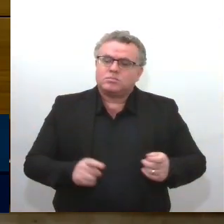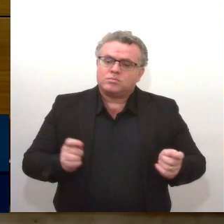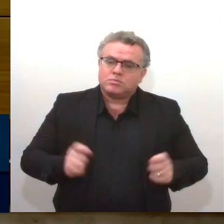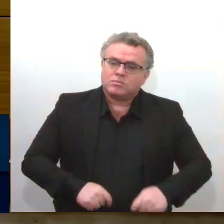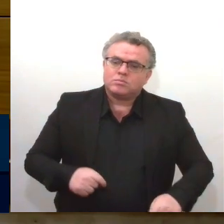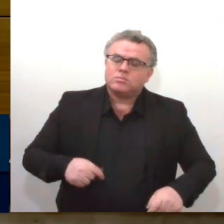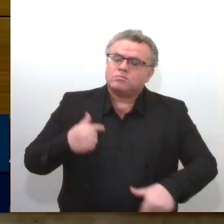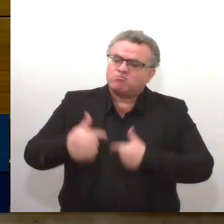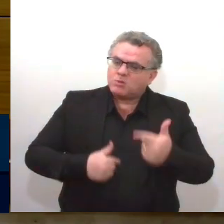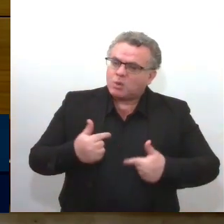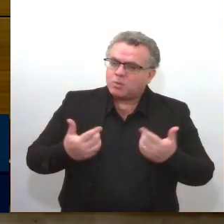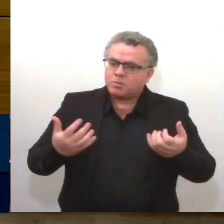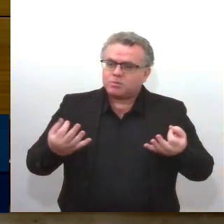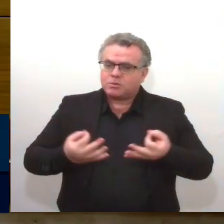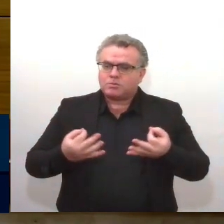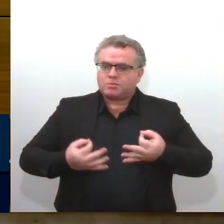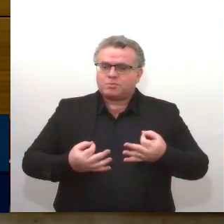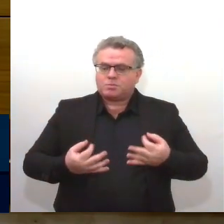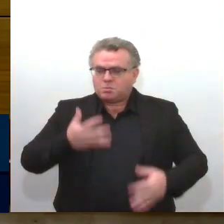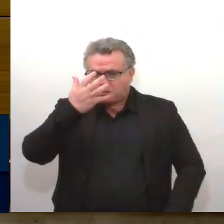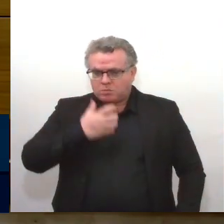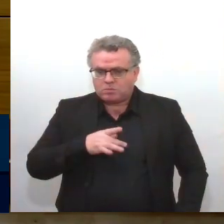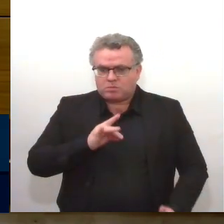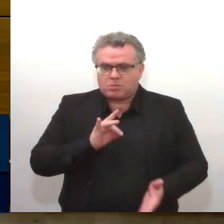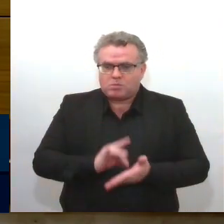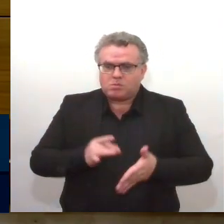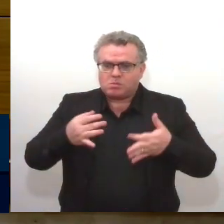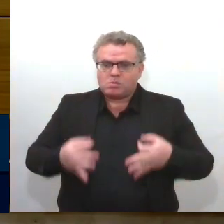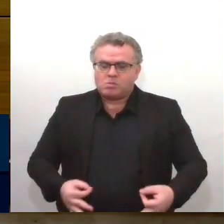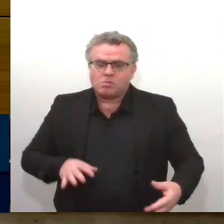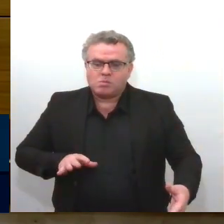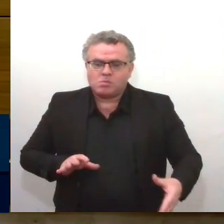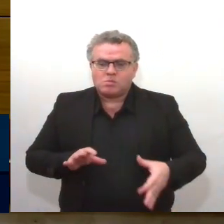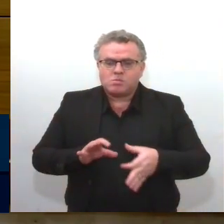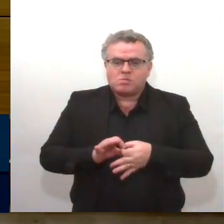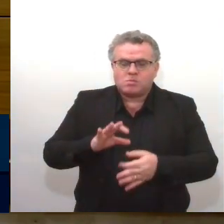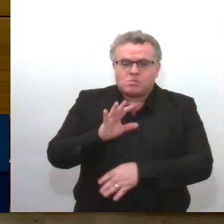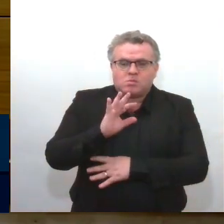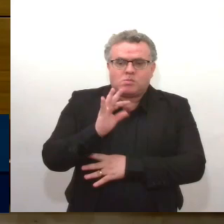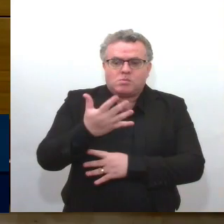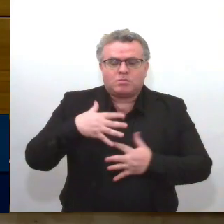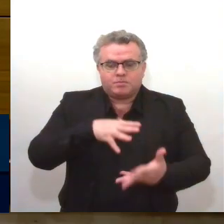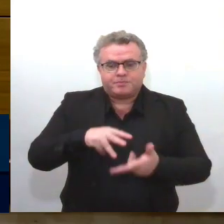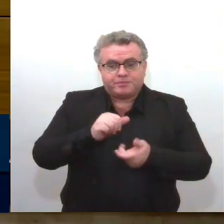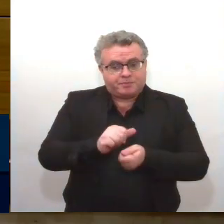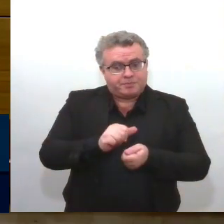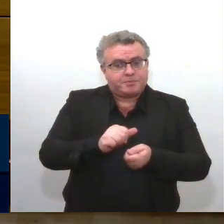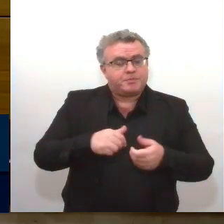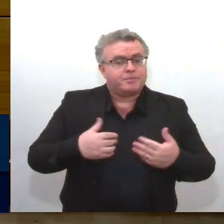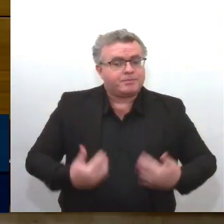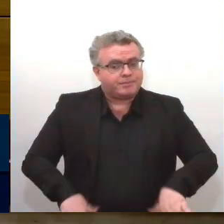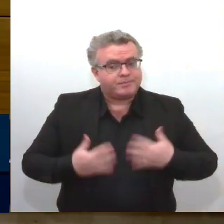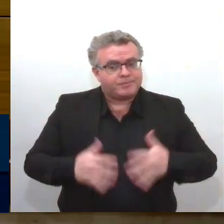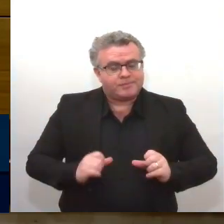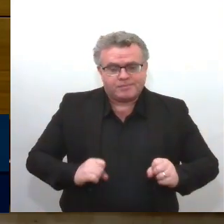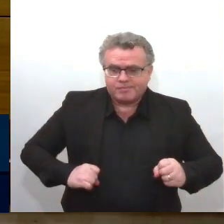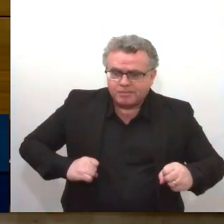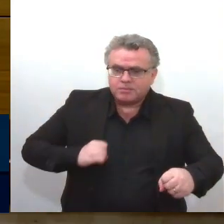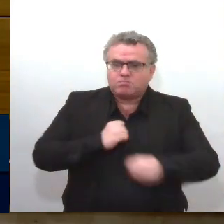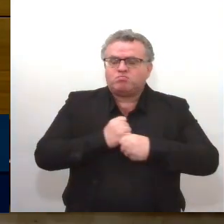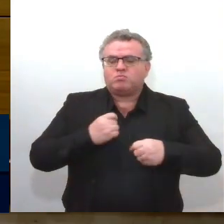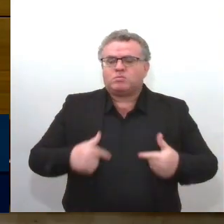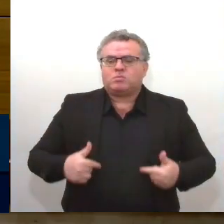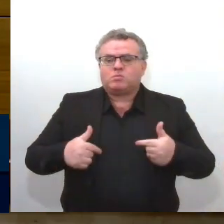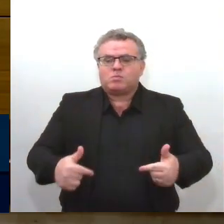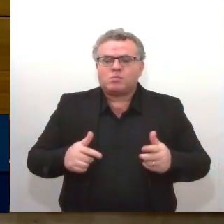sério um trabalho voltado para o meio ambiente para sustentabilidade então Ele defende essa bandeira e essa bandeira realmente deu resultado